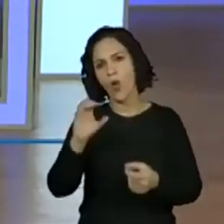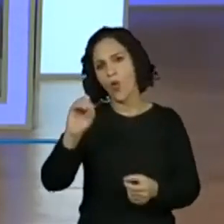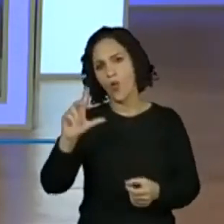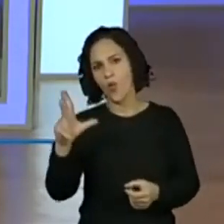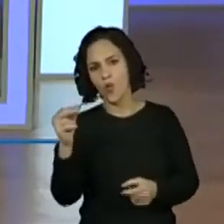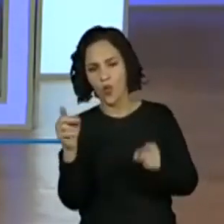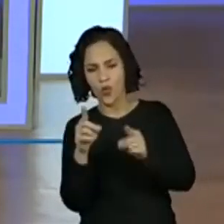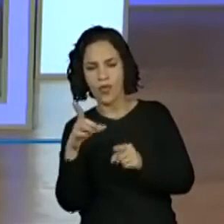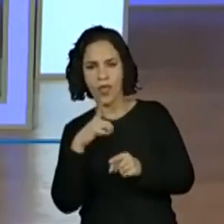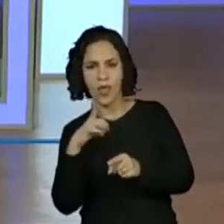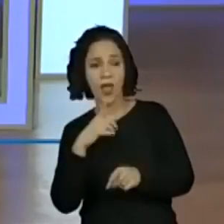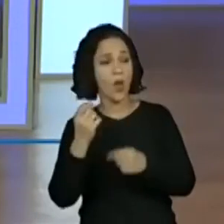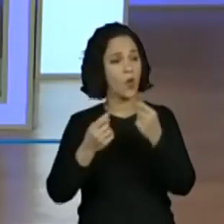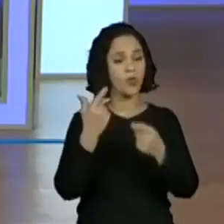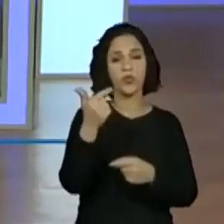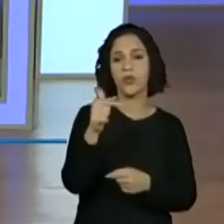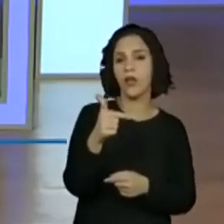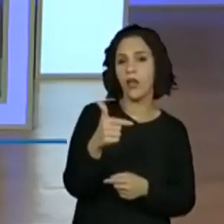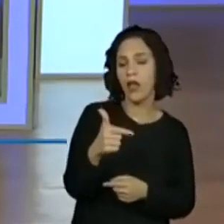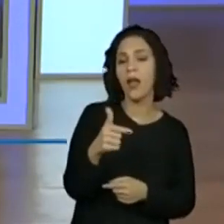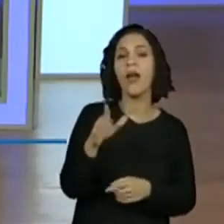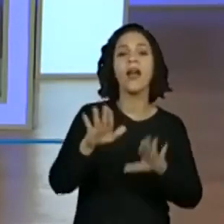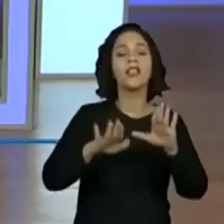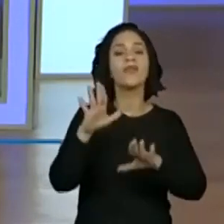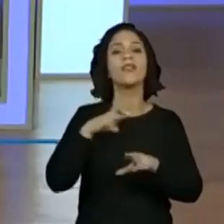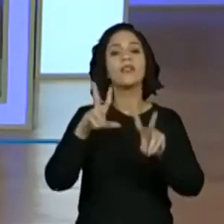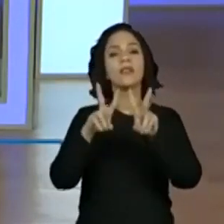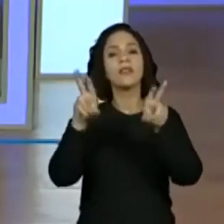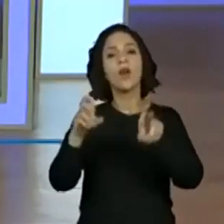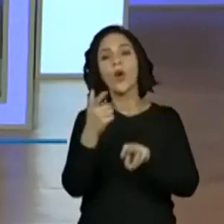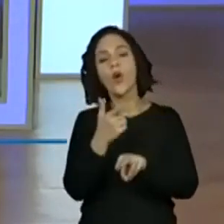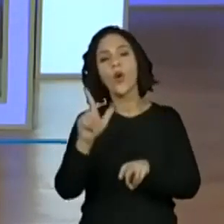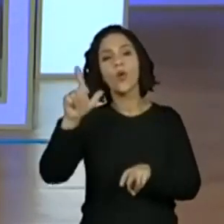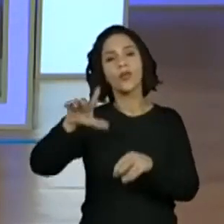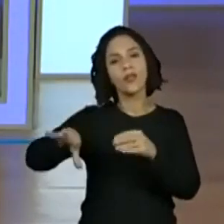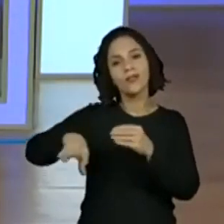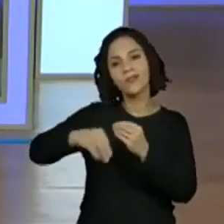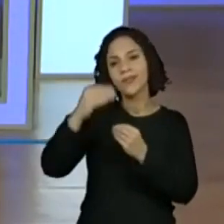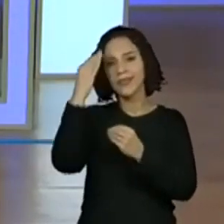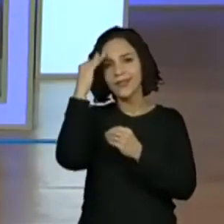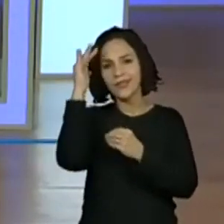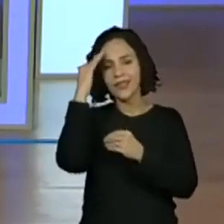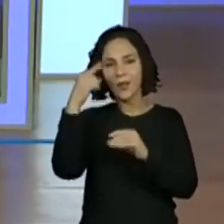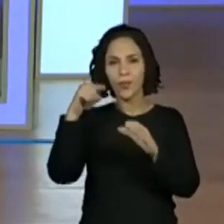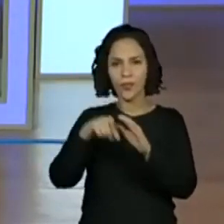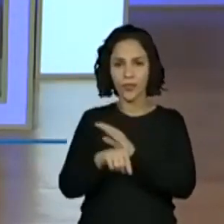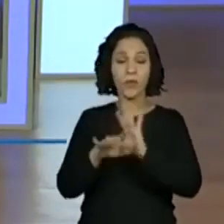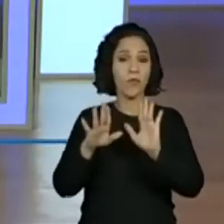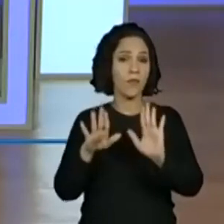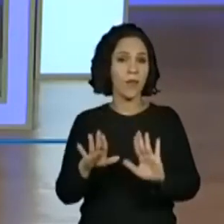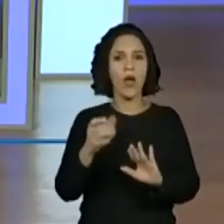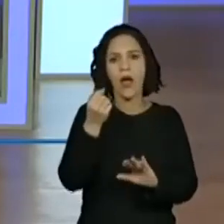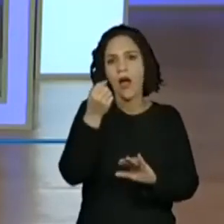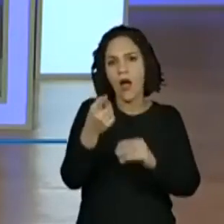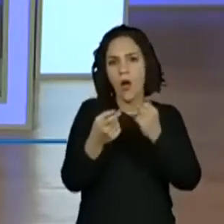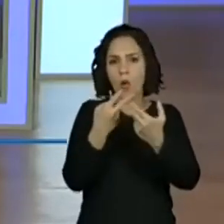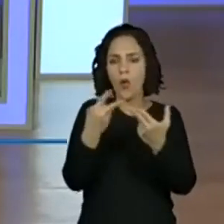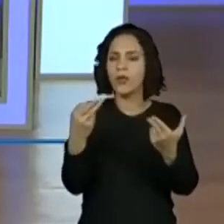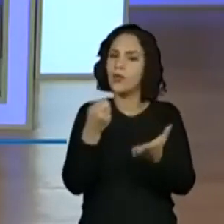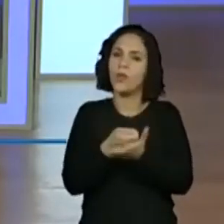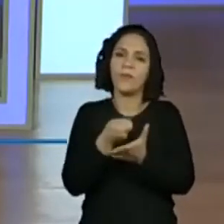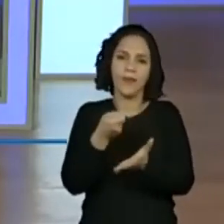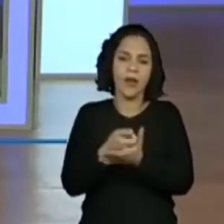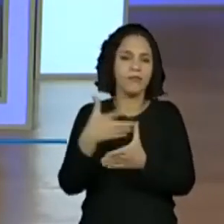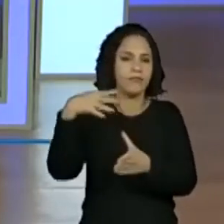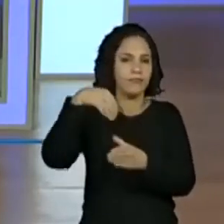outras não têm, outras trazem outros subtítulos para ajudar a gente na compreensão da notícia, mas alguns elementos não podem